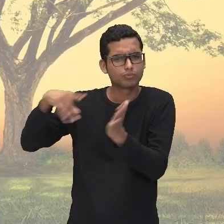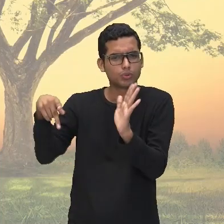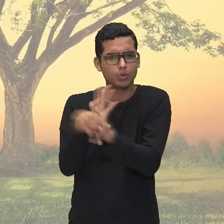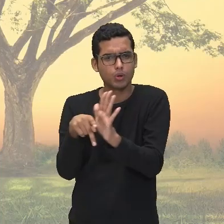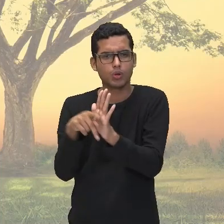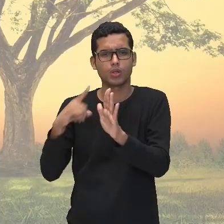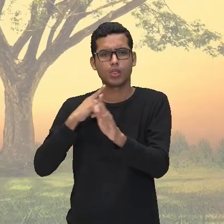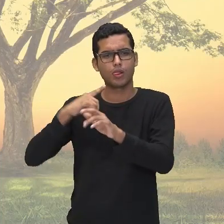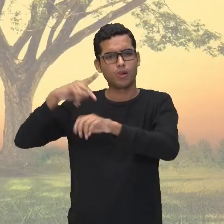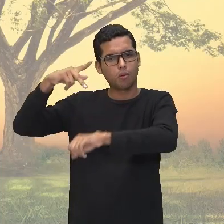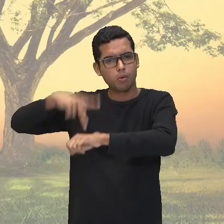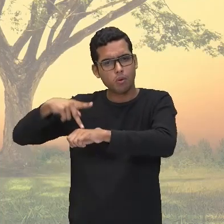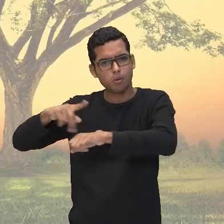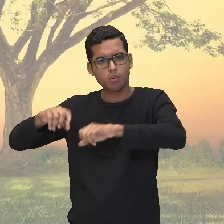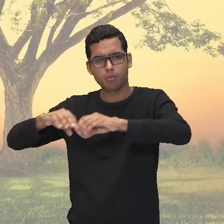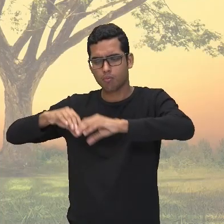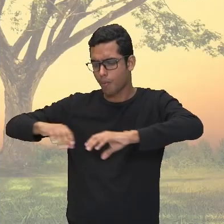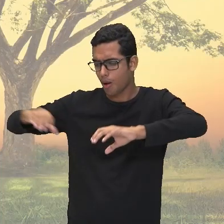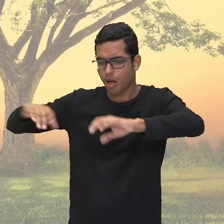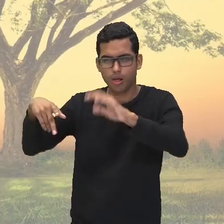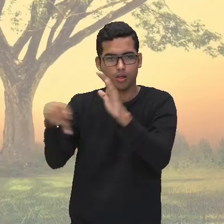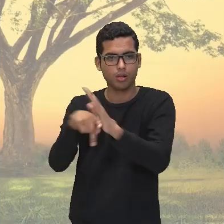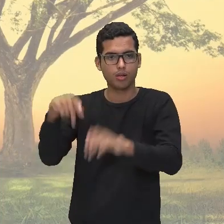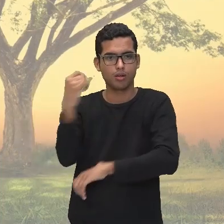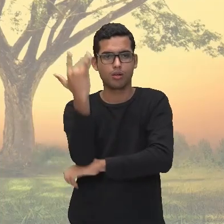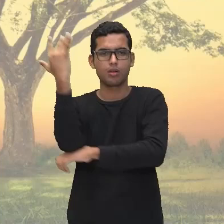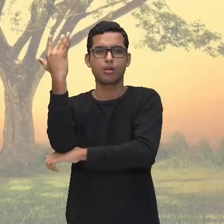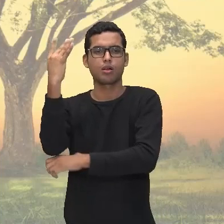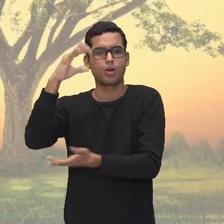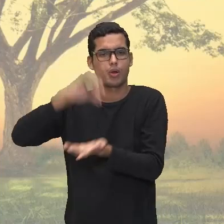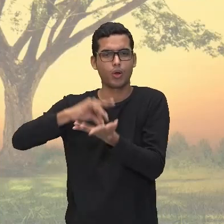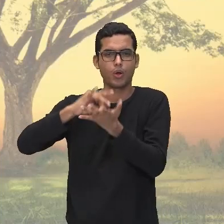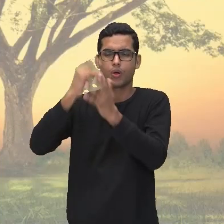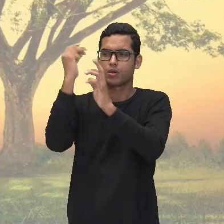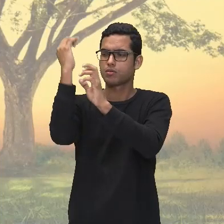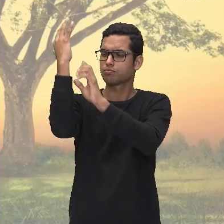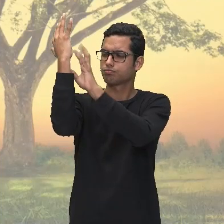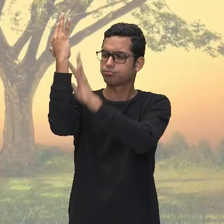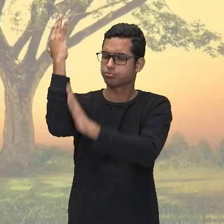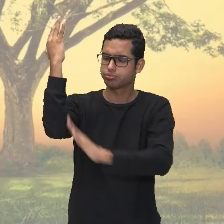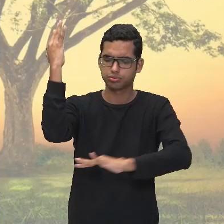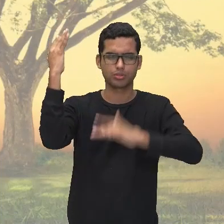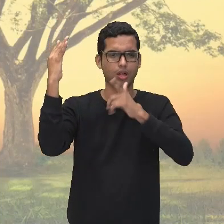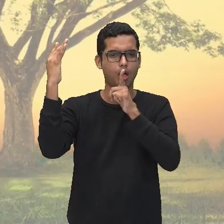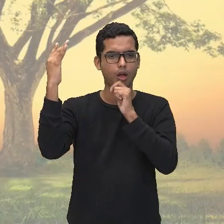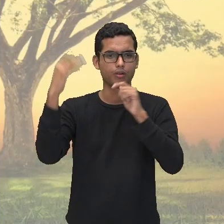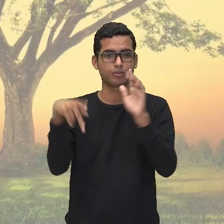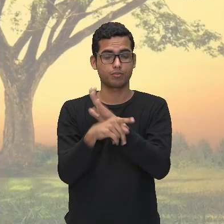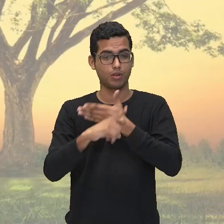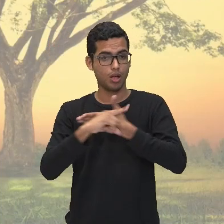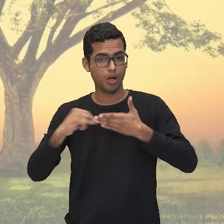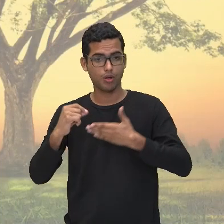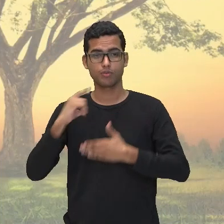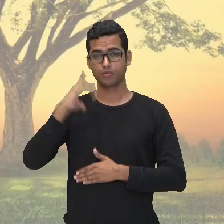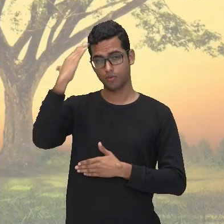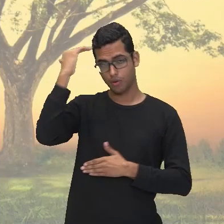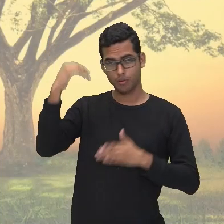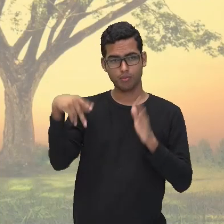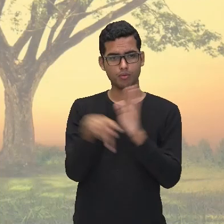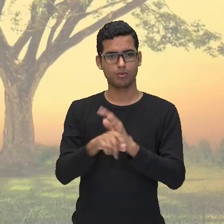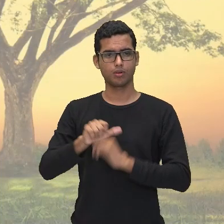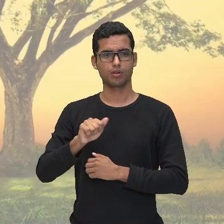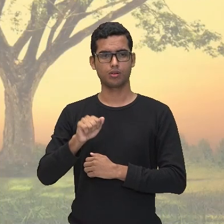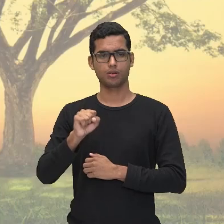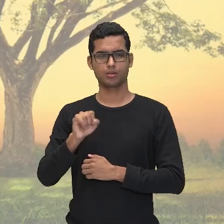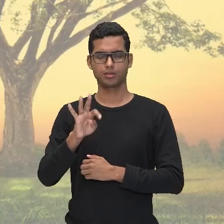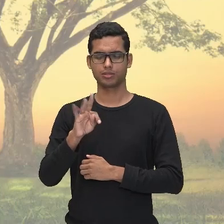pranto. Muito bem, pertence a uma famosa escritora nossa aqui da região, né, Astrid